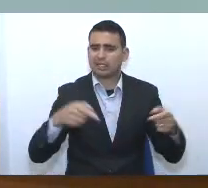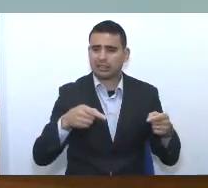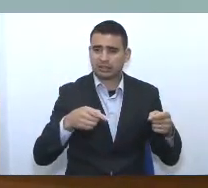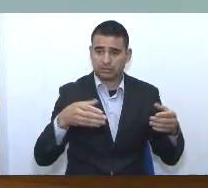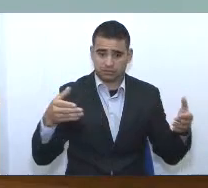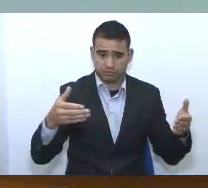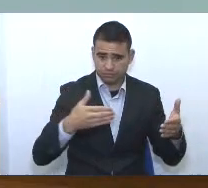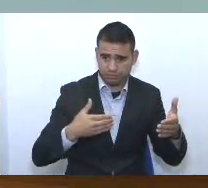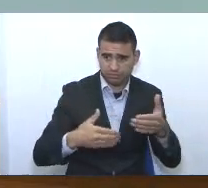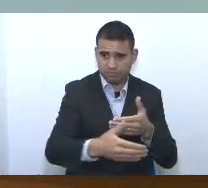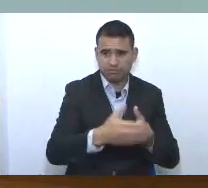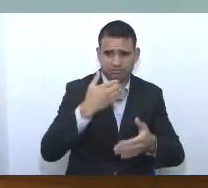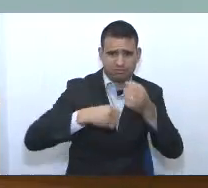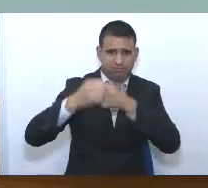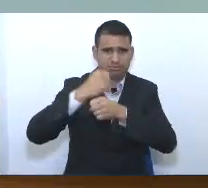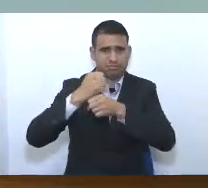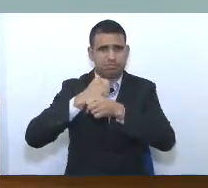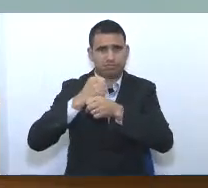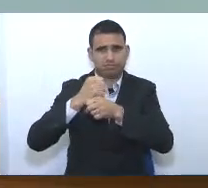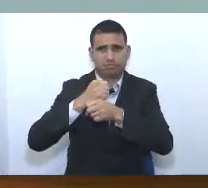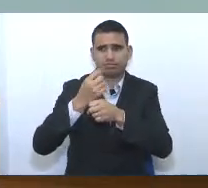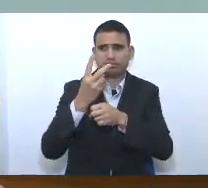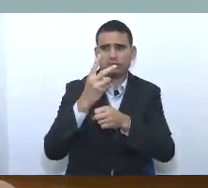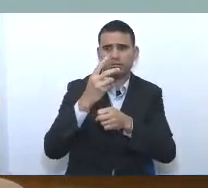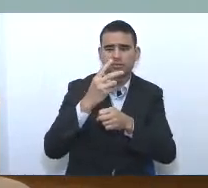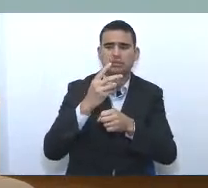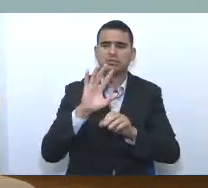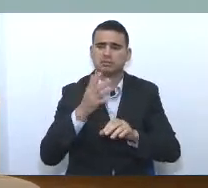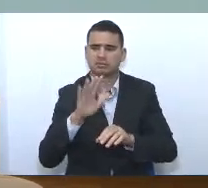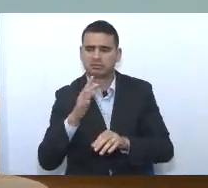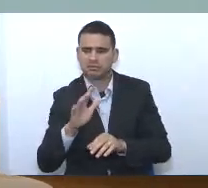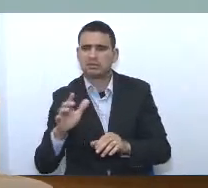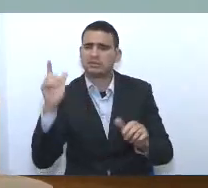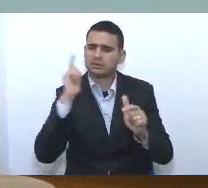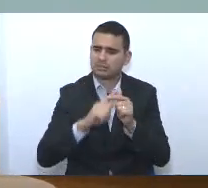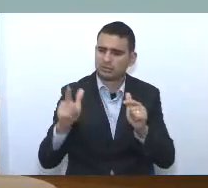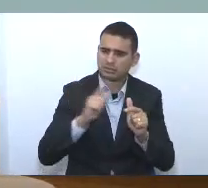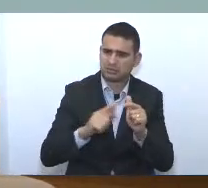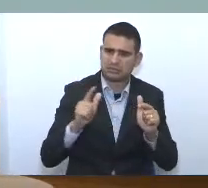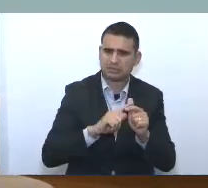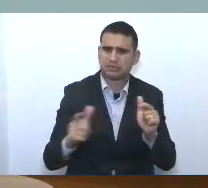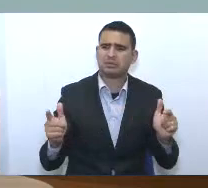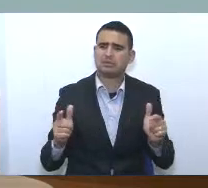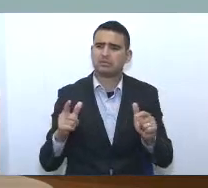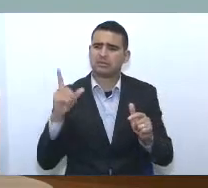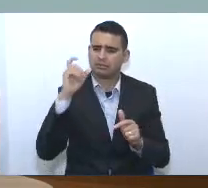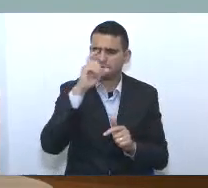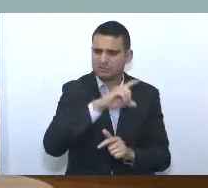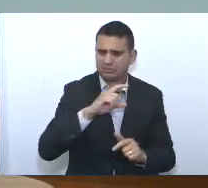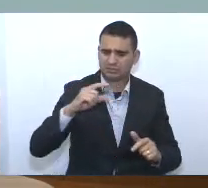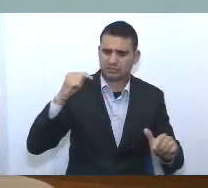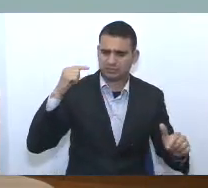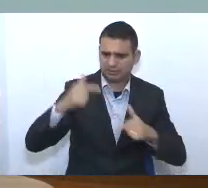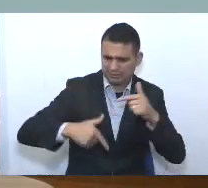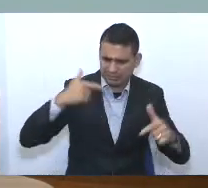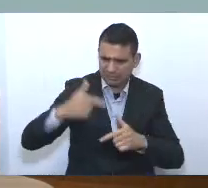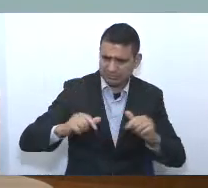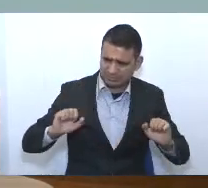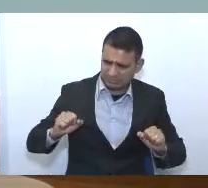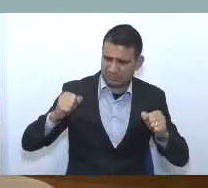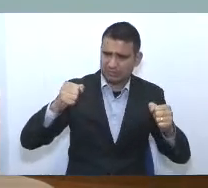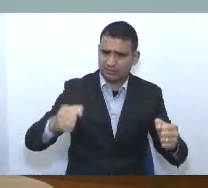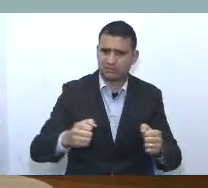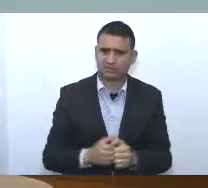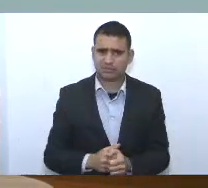nos últimos anos, vai, 2, 3 anos, foram inúmeras batalhas de impacto muito grande na cidade inteira, e